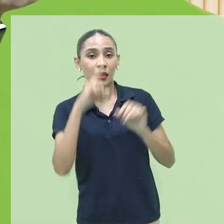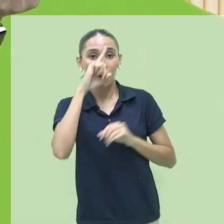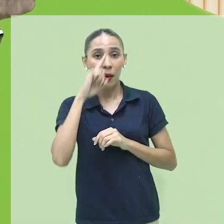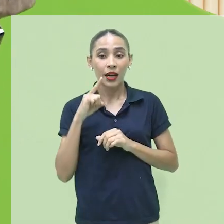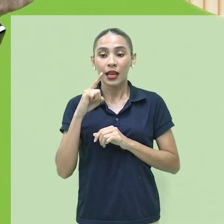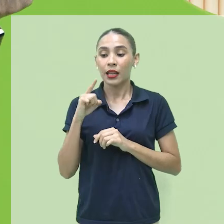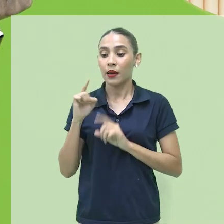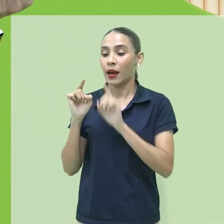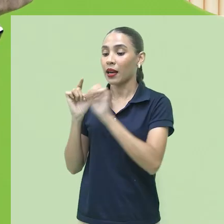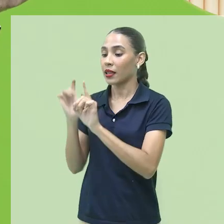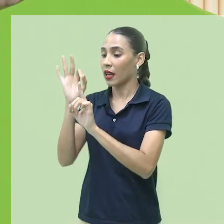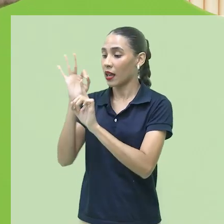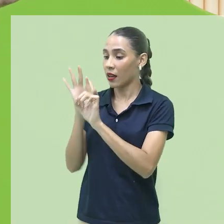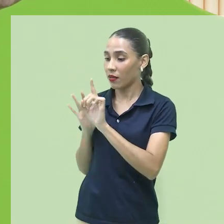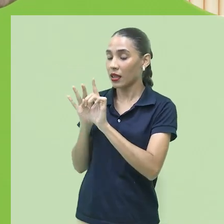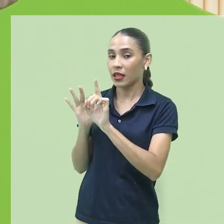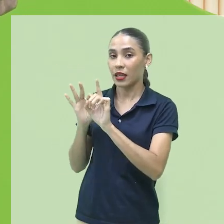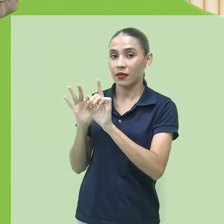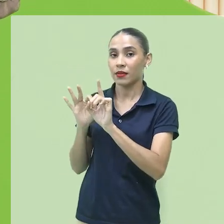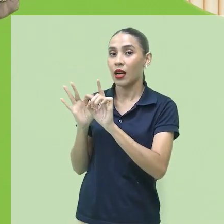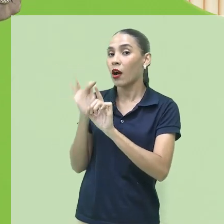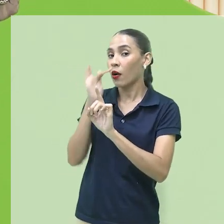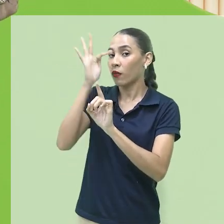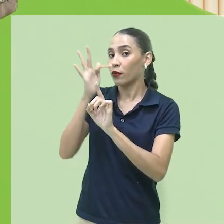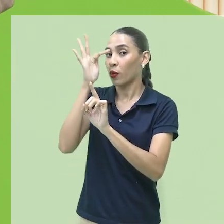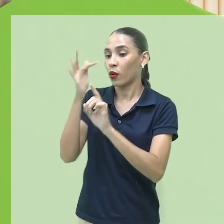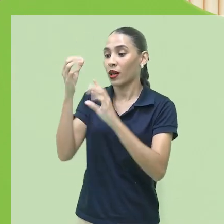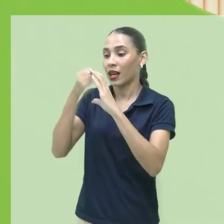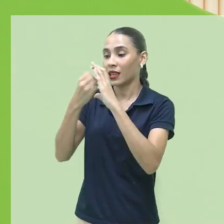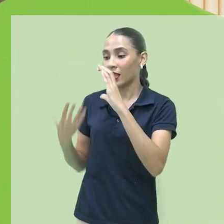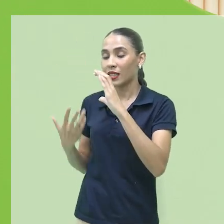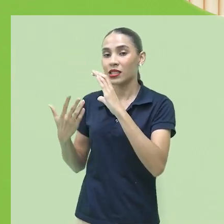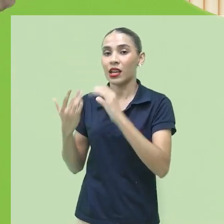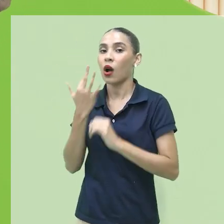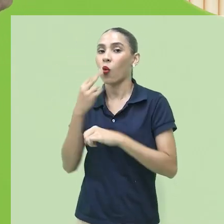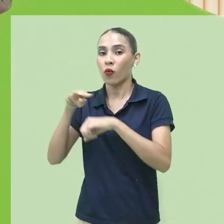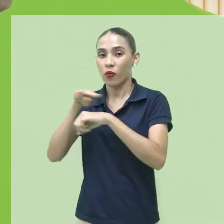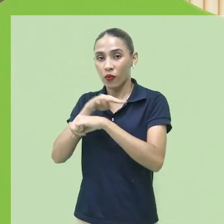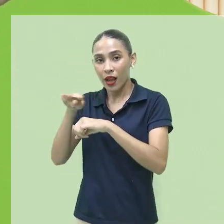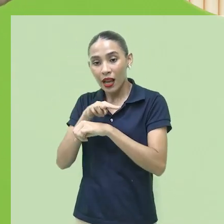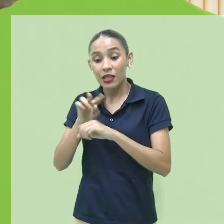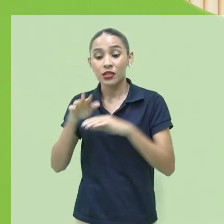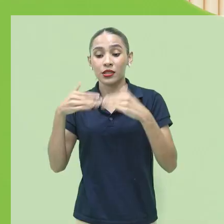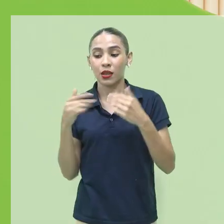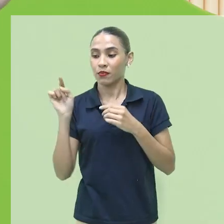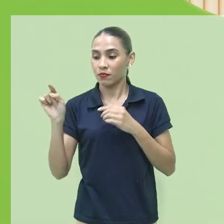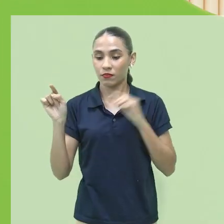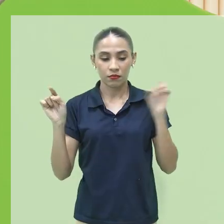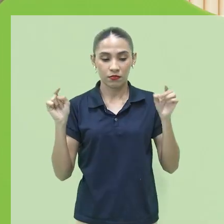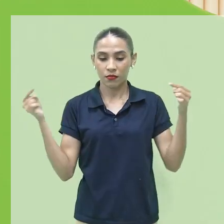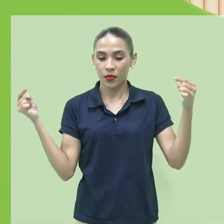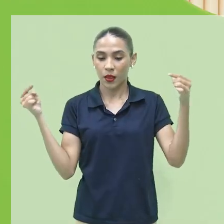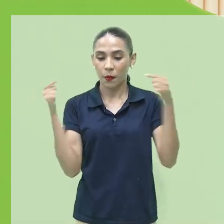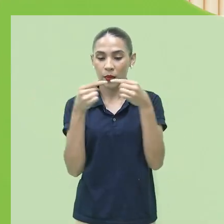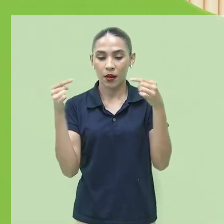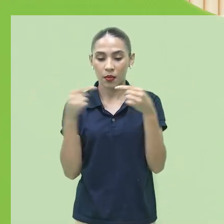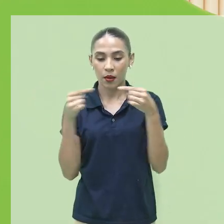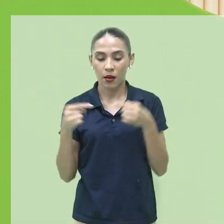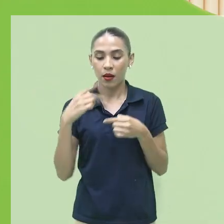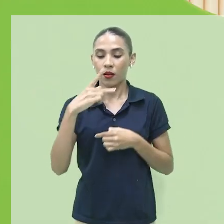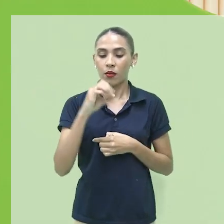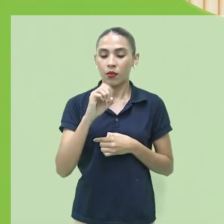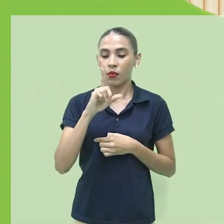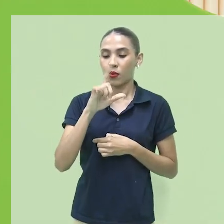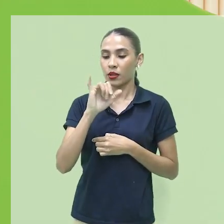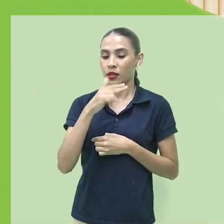característica amarela, com a flor daquela que tinha a característica de sementes verdes. Então, nesse processo, ele